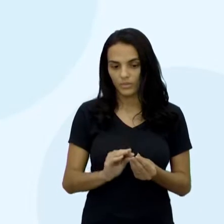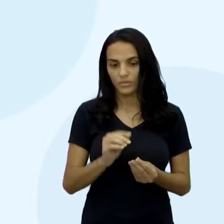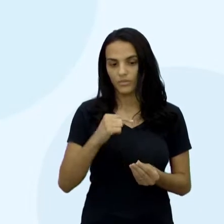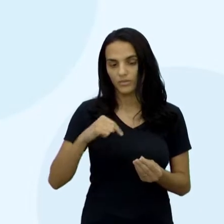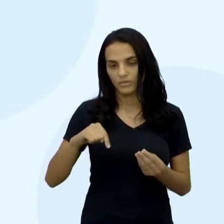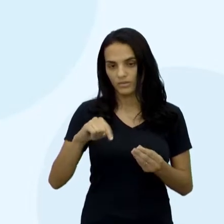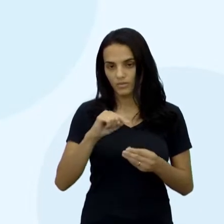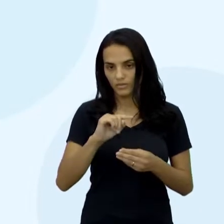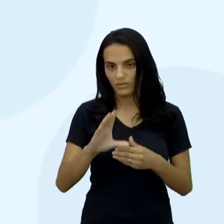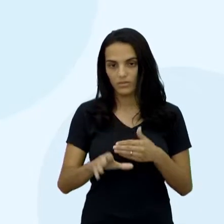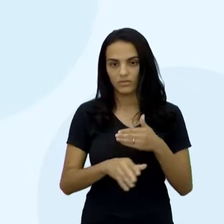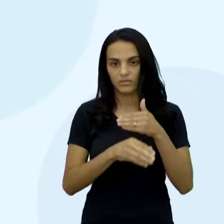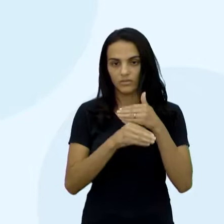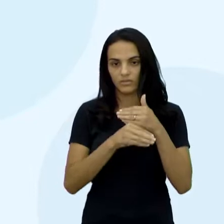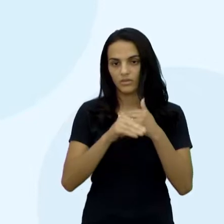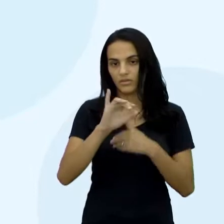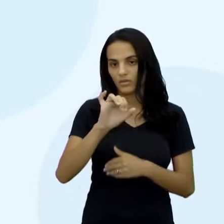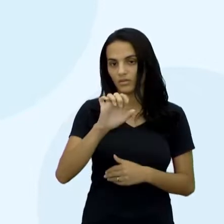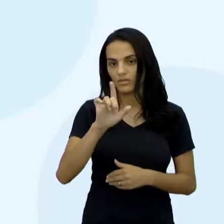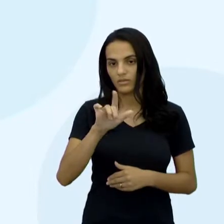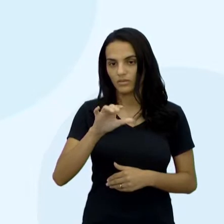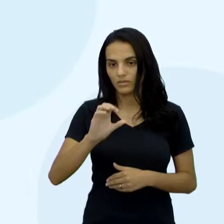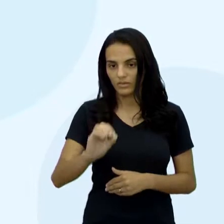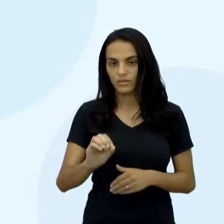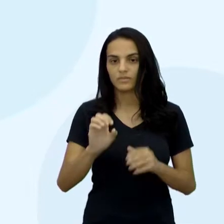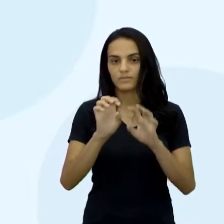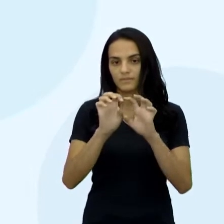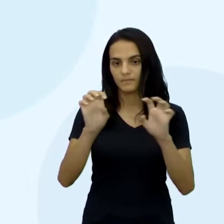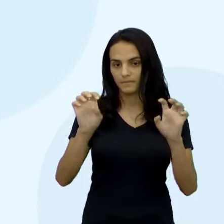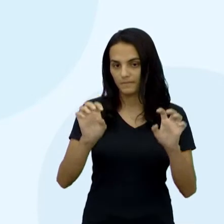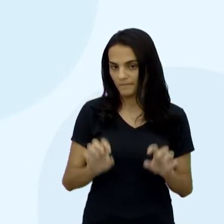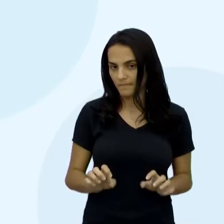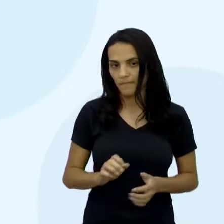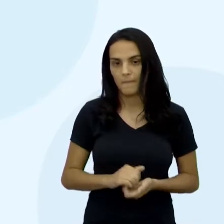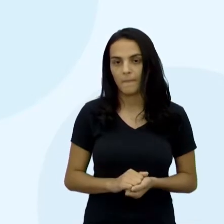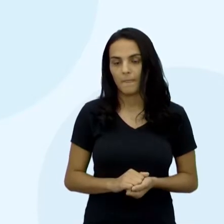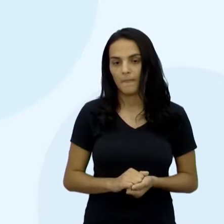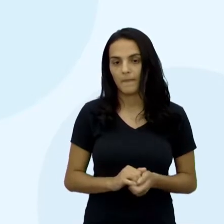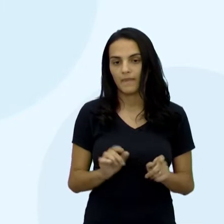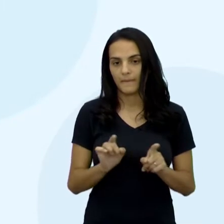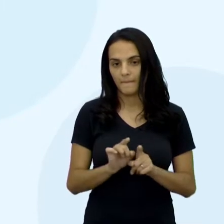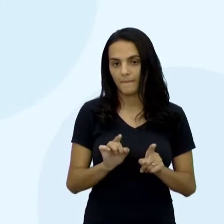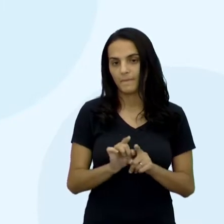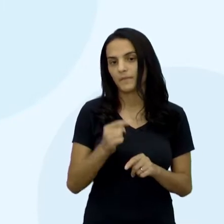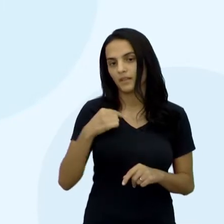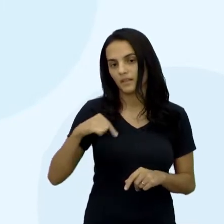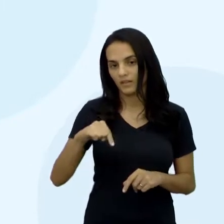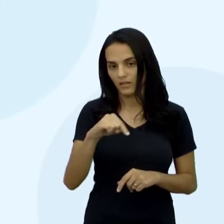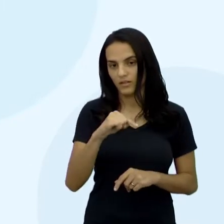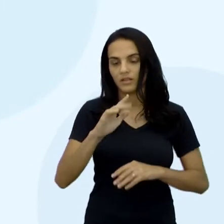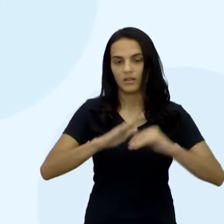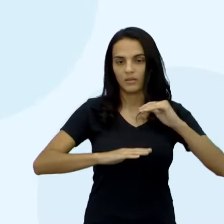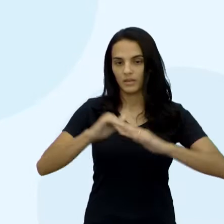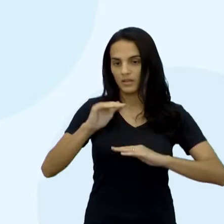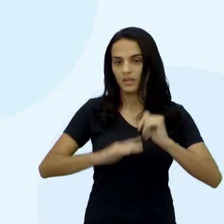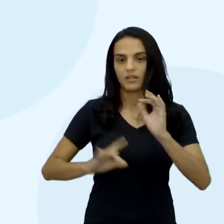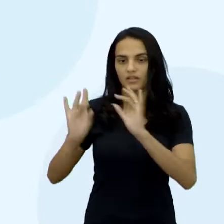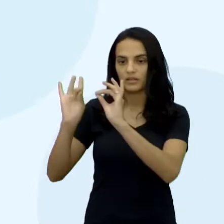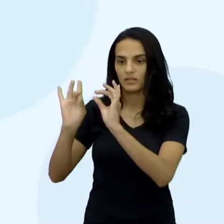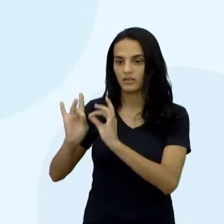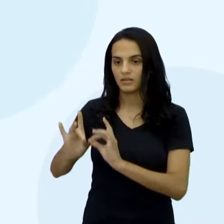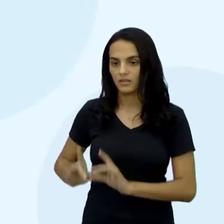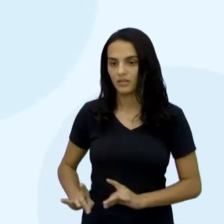as habilidades dos nossos eixos, que é a investigação científica e processos criativos, e as nossas habilidades específicas